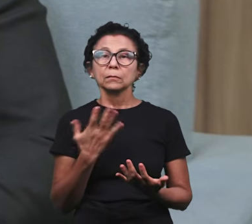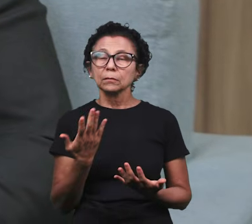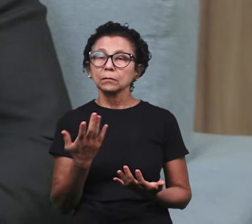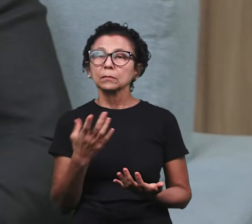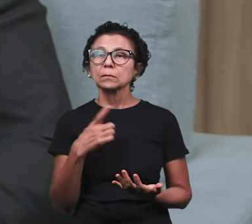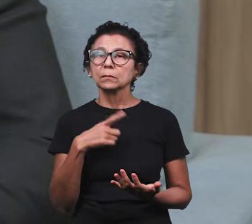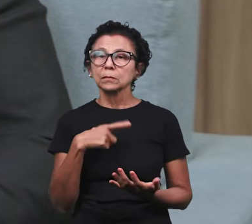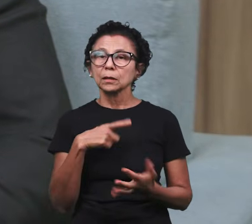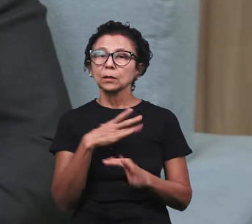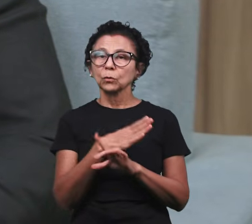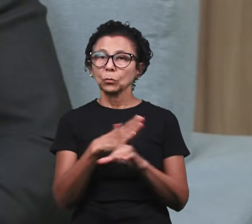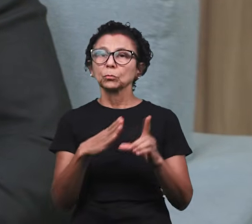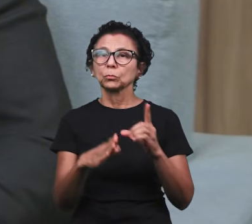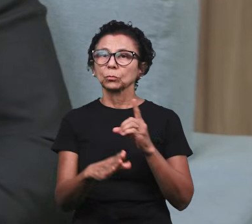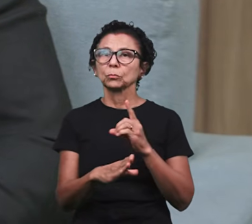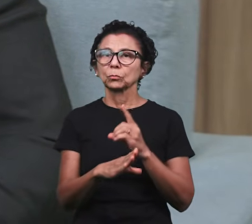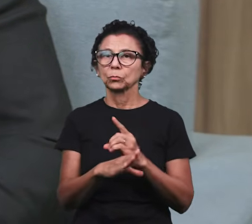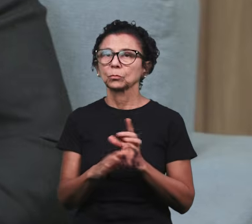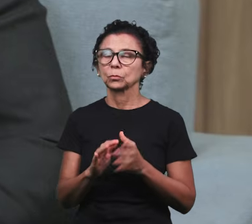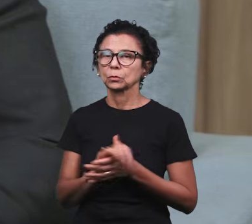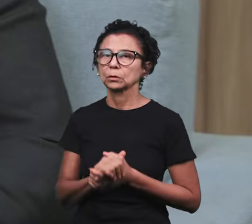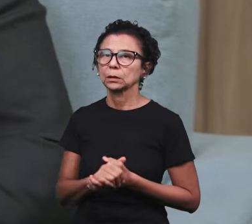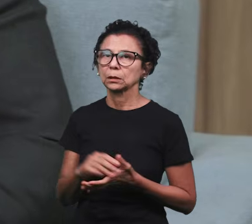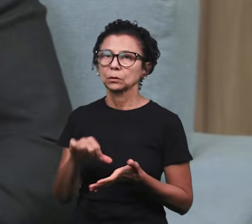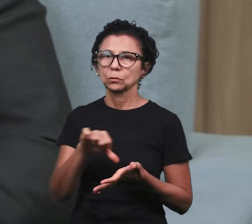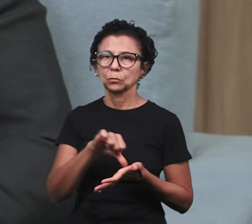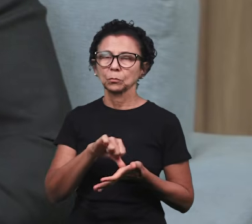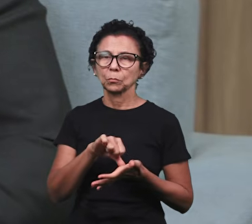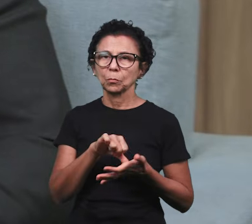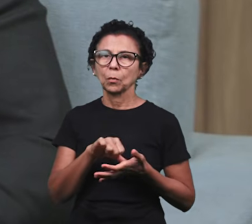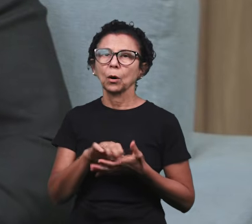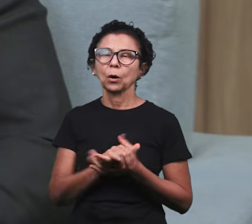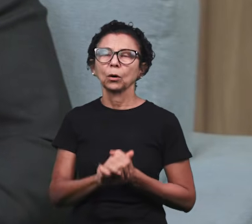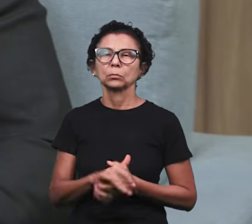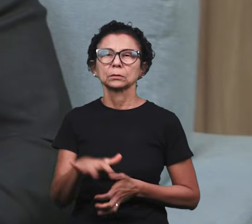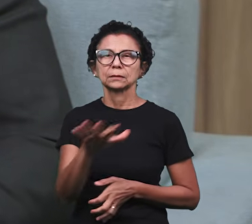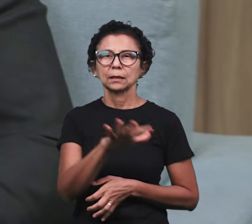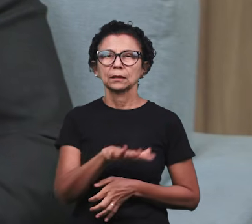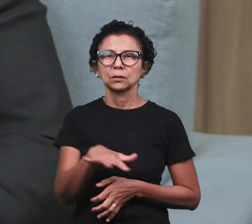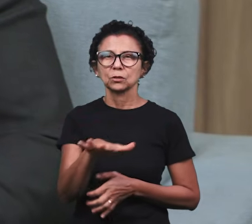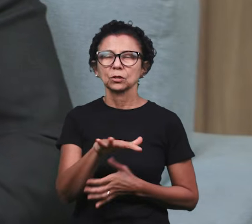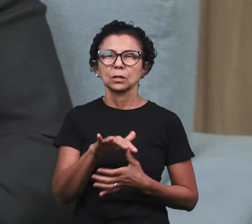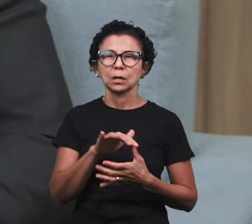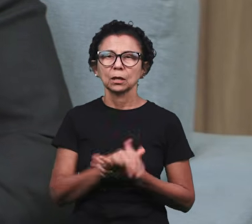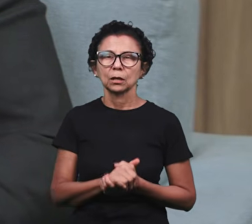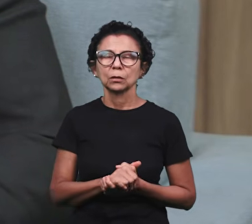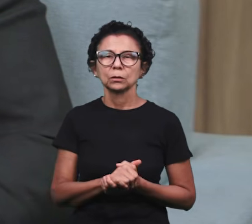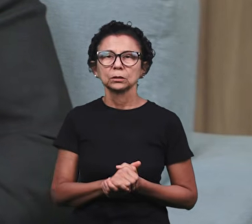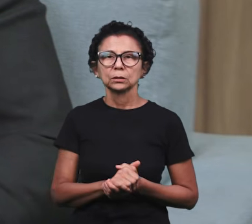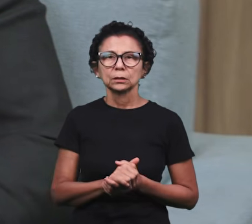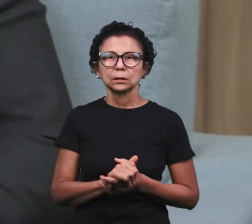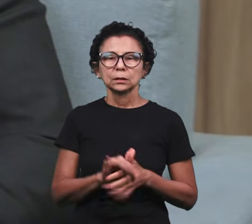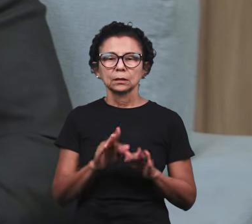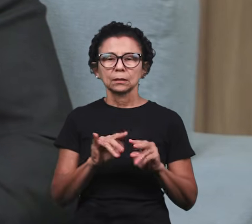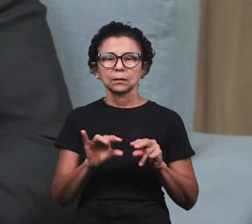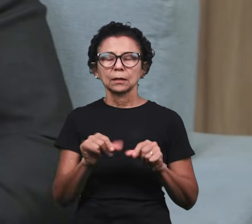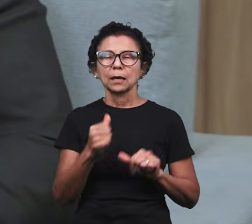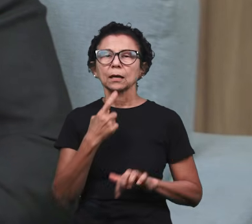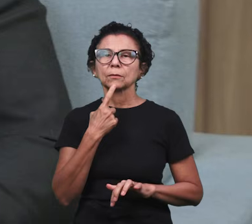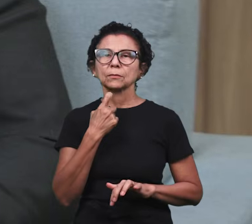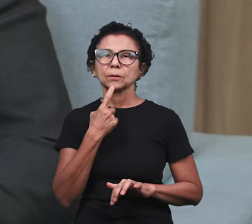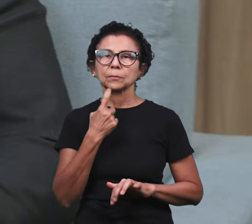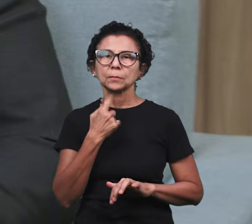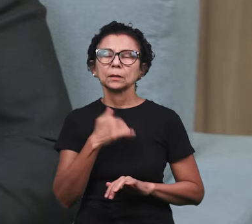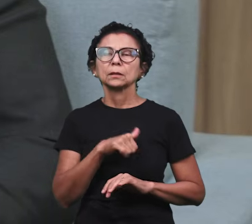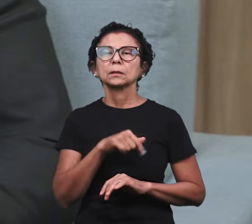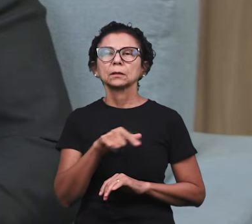cultos ali no polo de Ponta da Fruta, na área de Terra Vermelha, na igreja de Ponta da Fruta 2, os irmãos